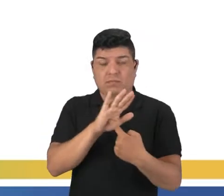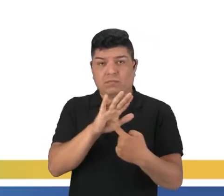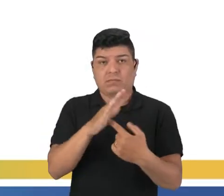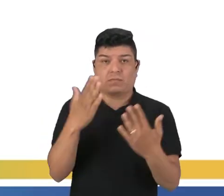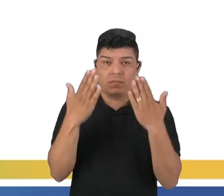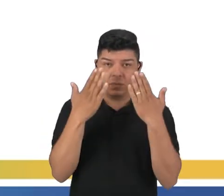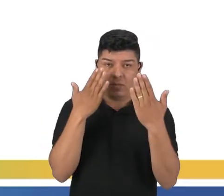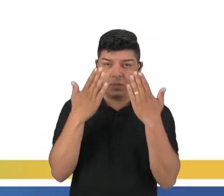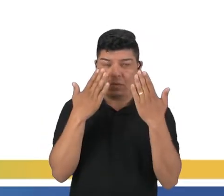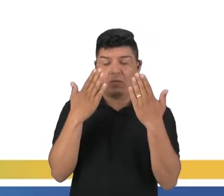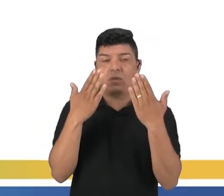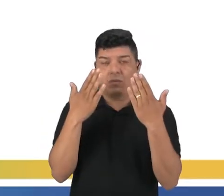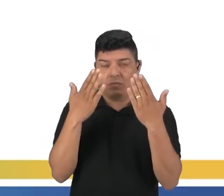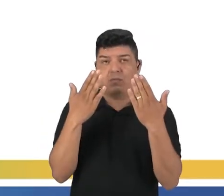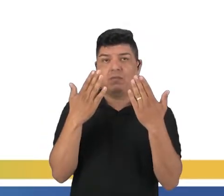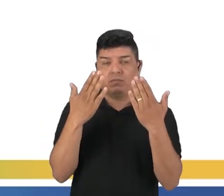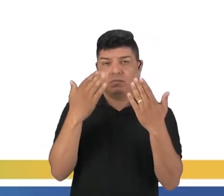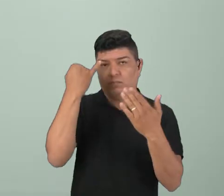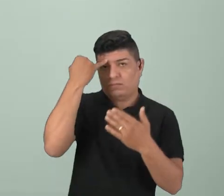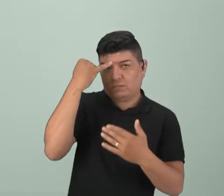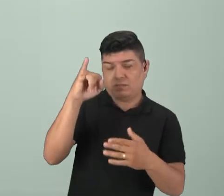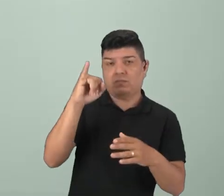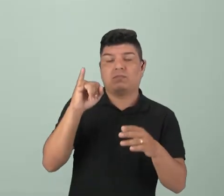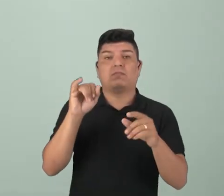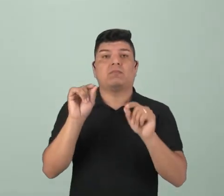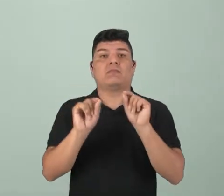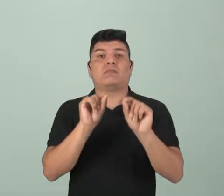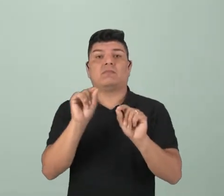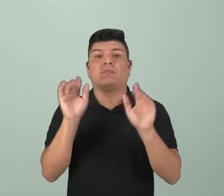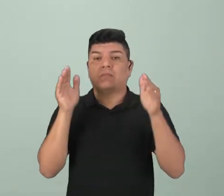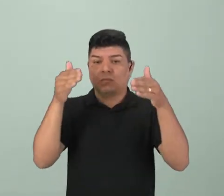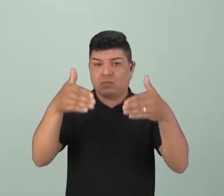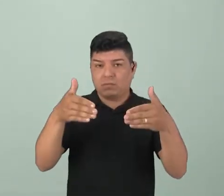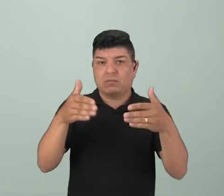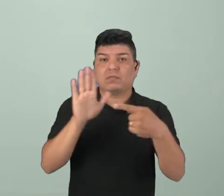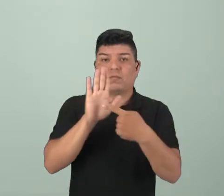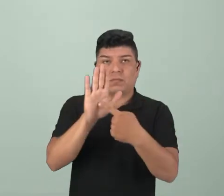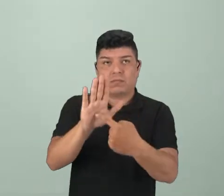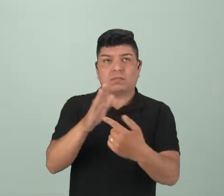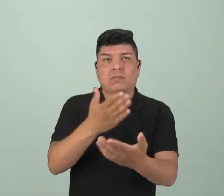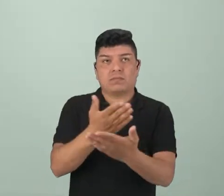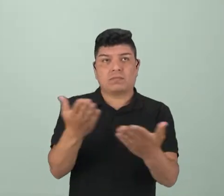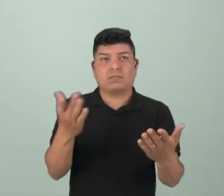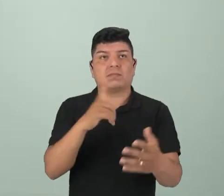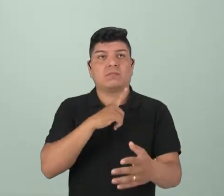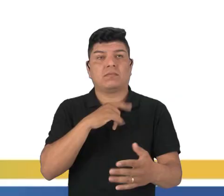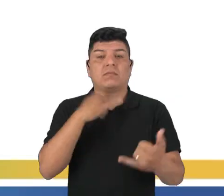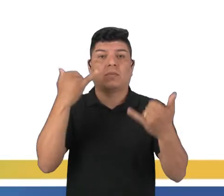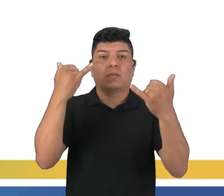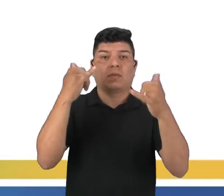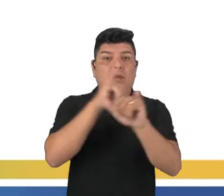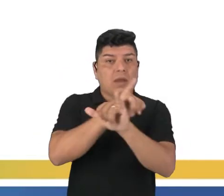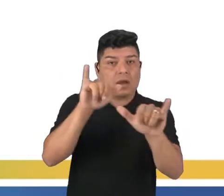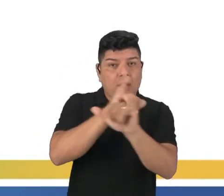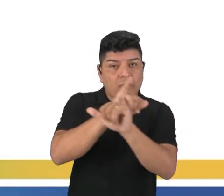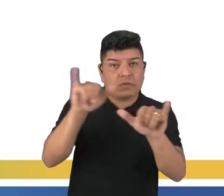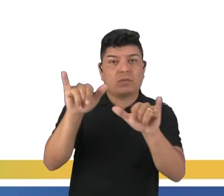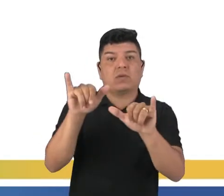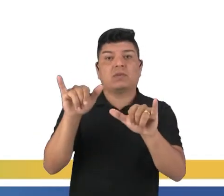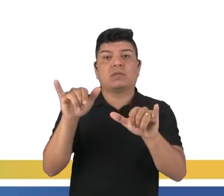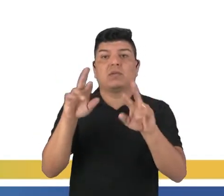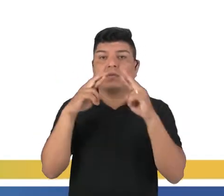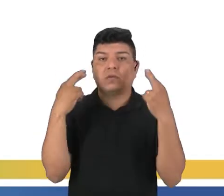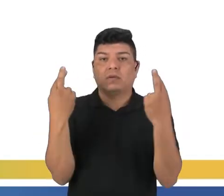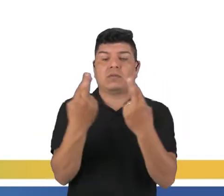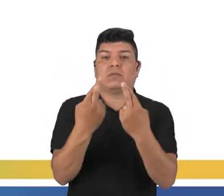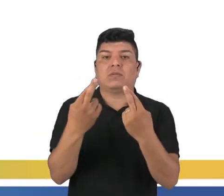a comparação entre elas, tá? Para enfatizar o que ele quer mostrar. Nós temos também a informação, que é essa